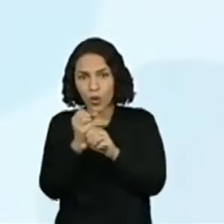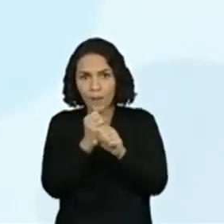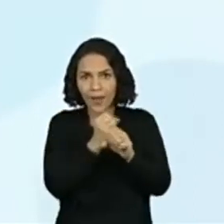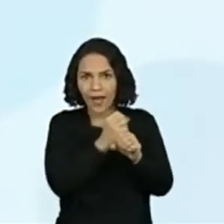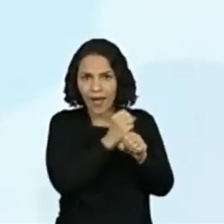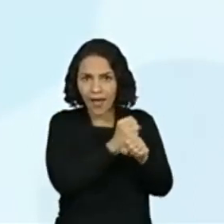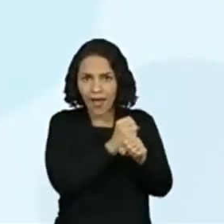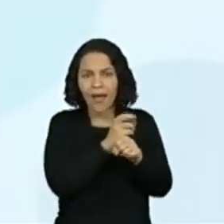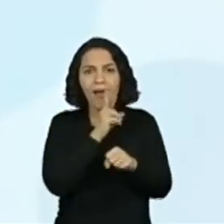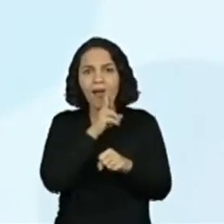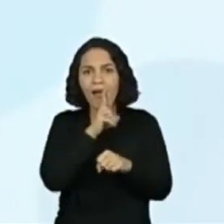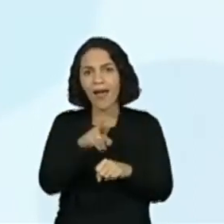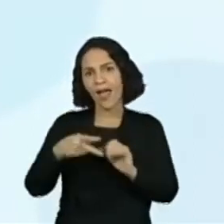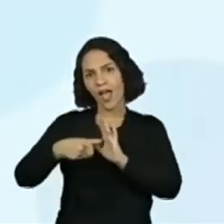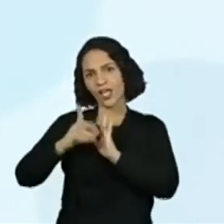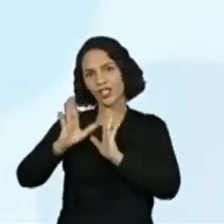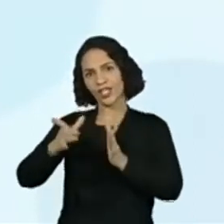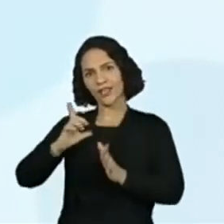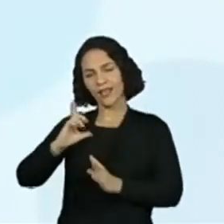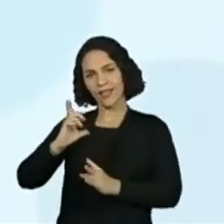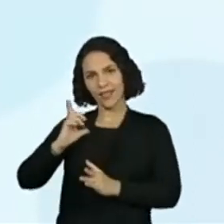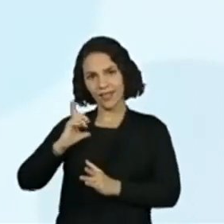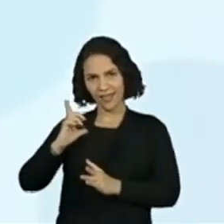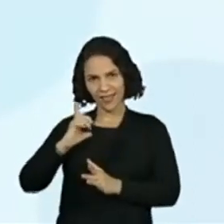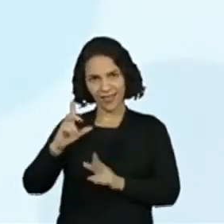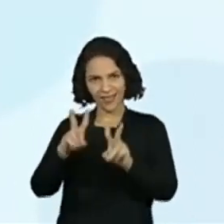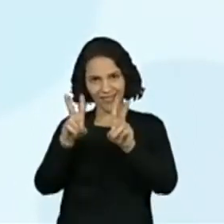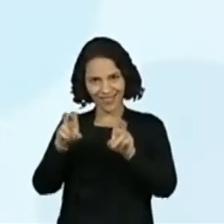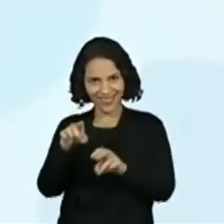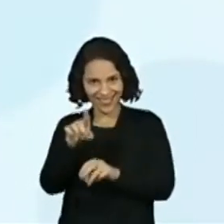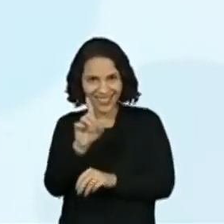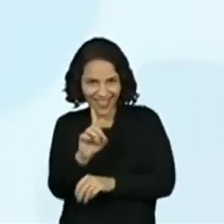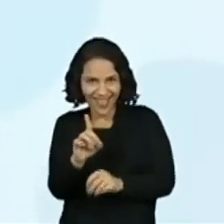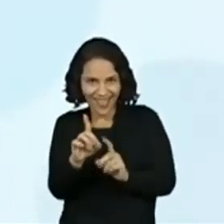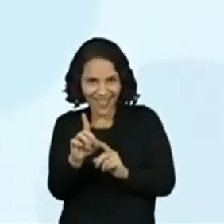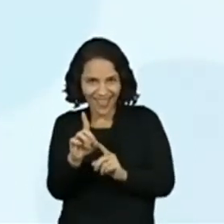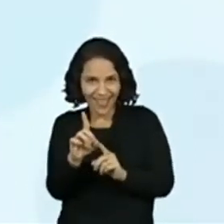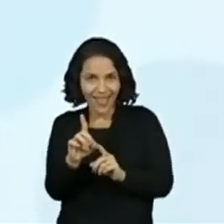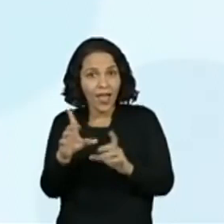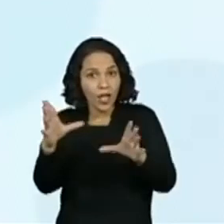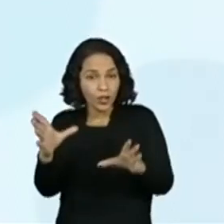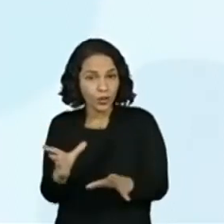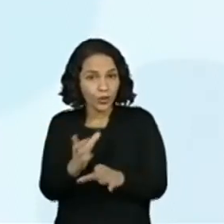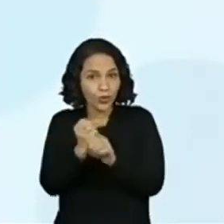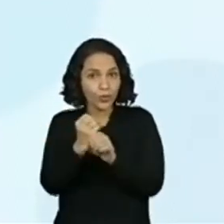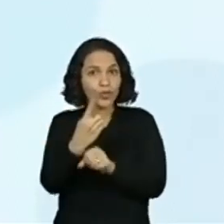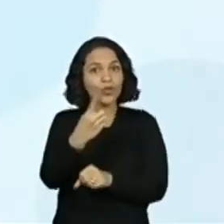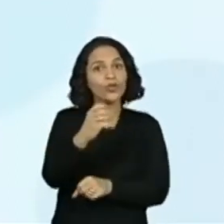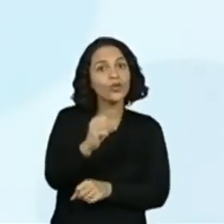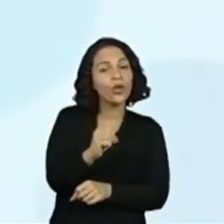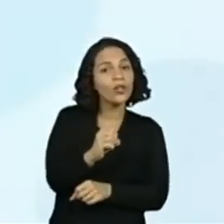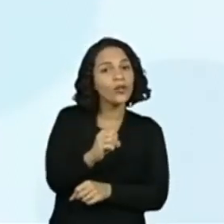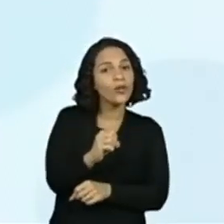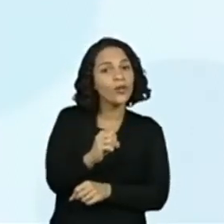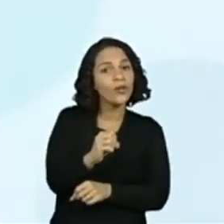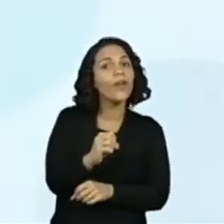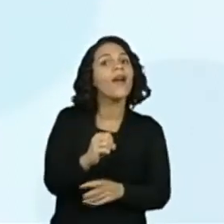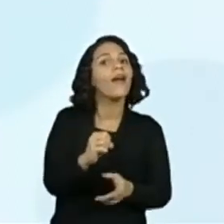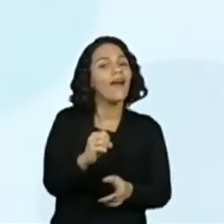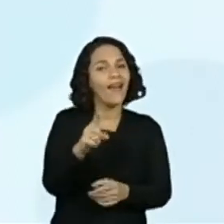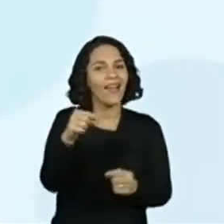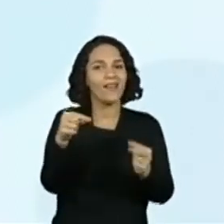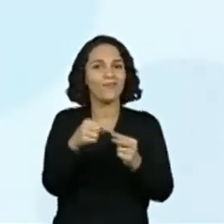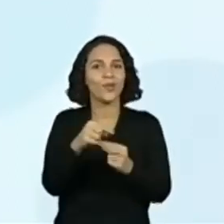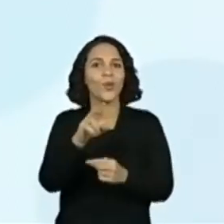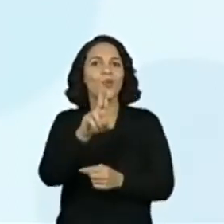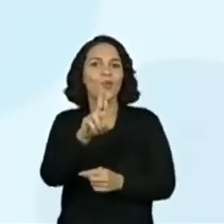o resultado que eu já tenho a respeito das dezenas com os 18, que é a soma resultante das unidades,